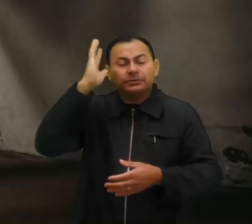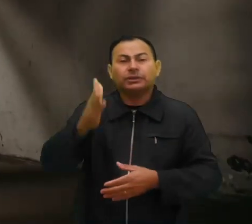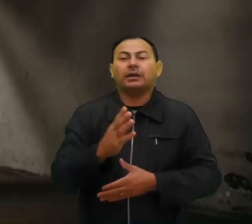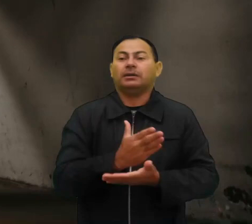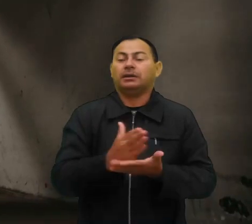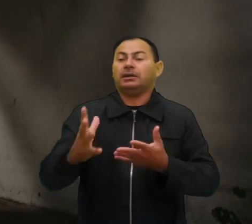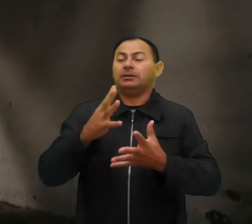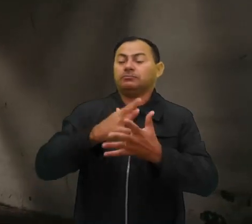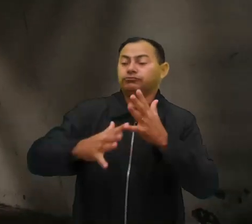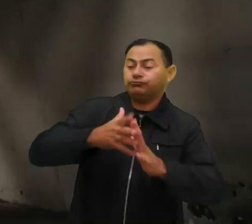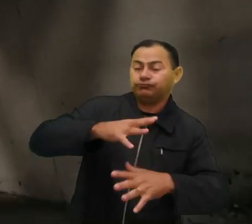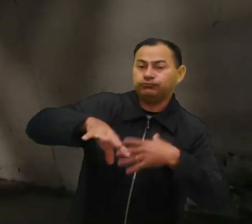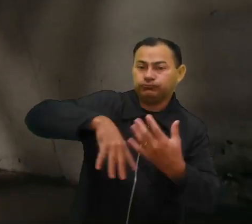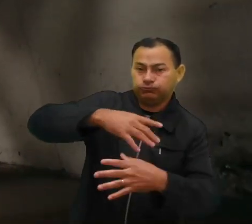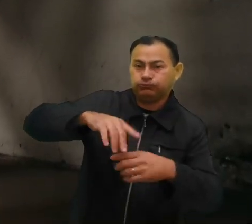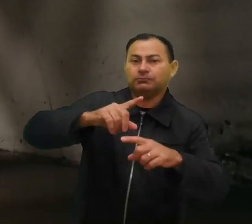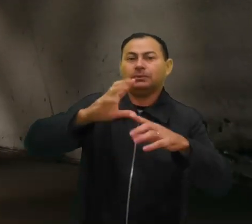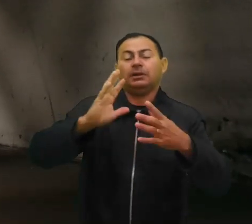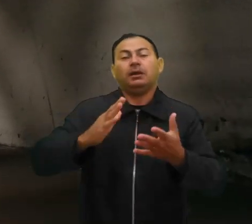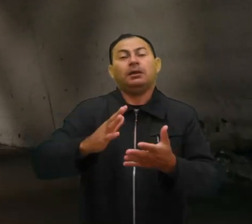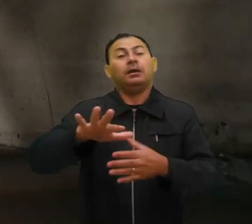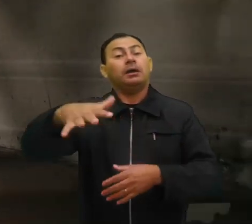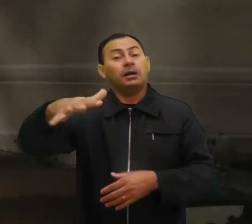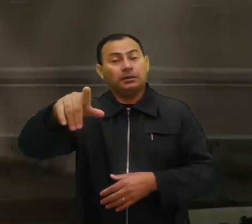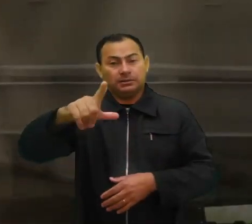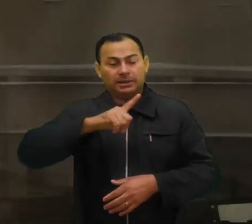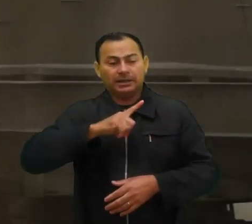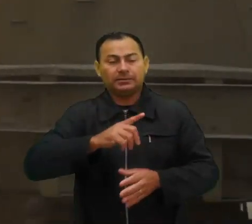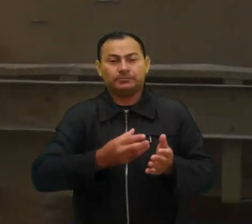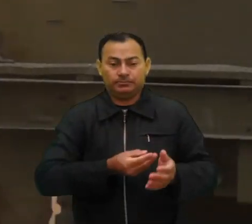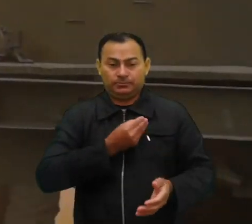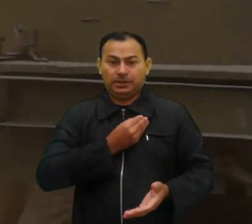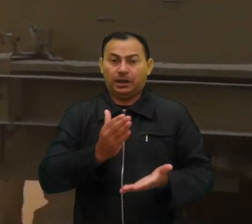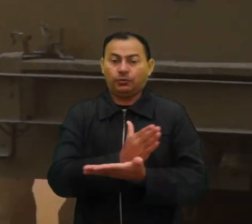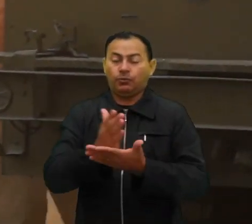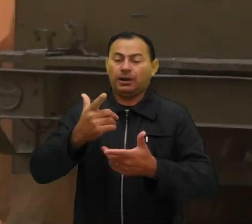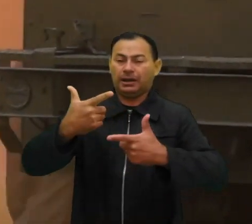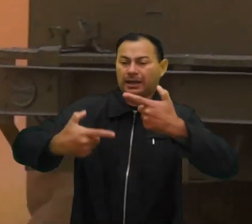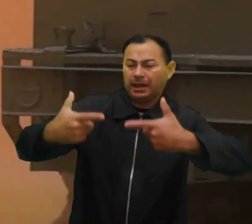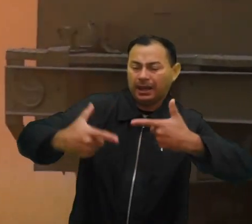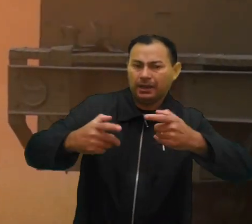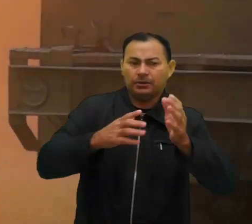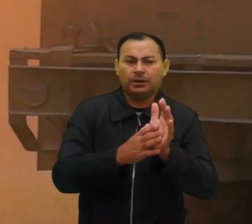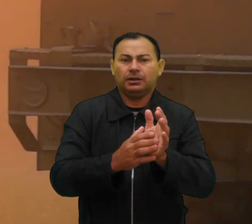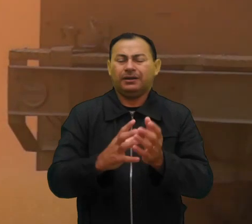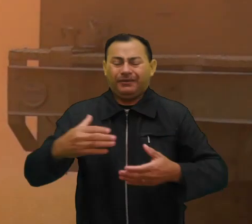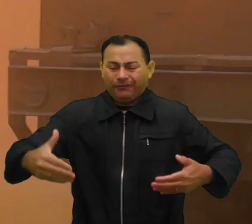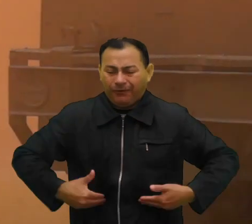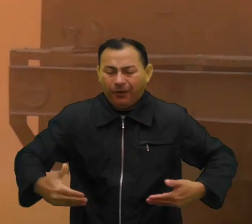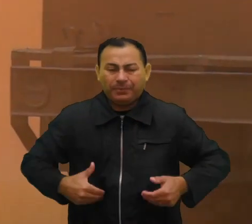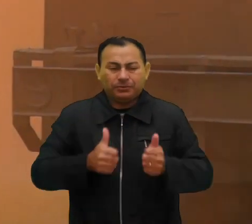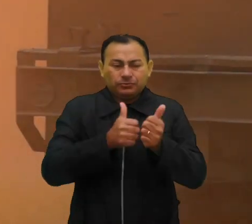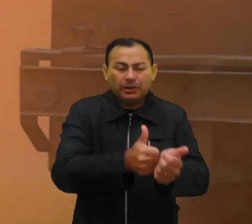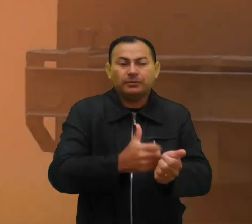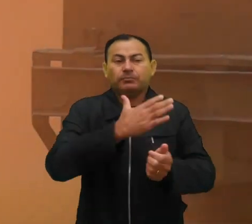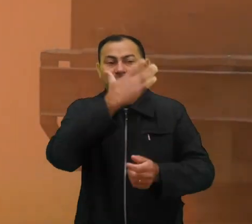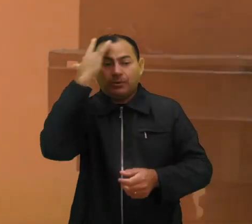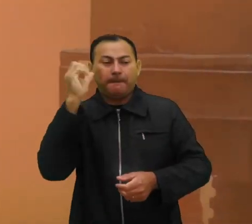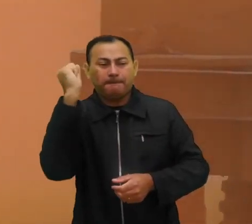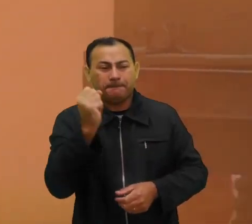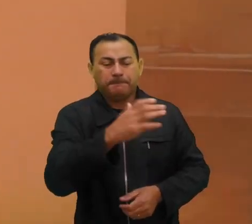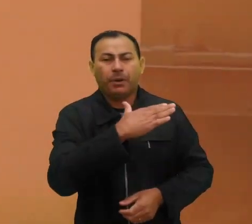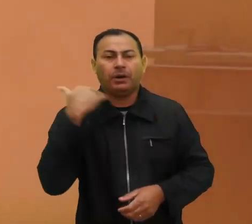já era grande tribulação. Talvez se você tivesse passado por alguma guerra, rodeado de fome, perseguição e